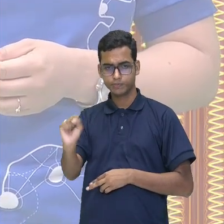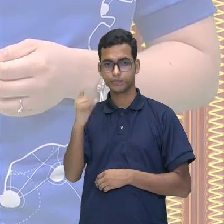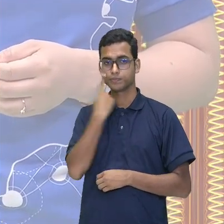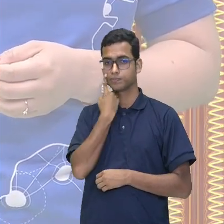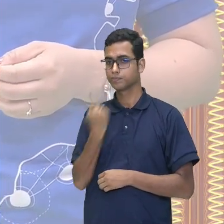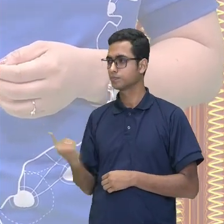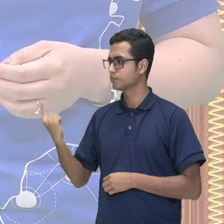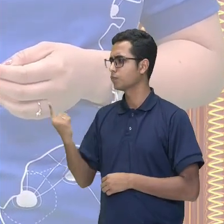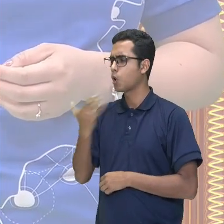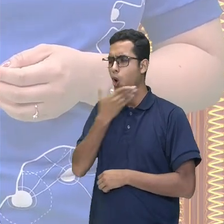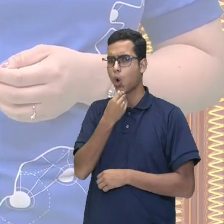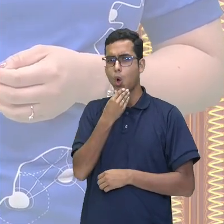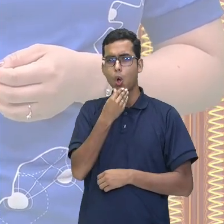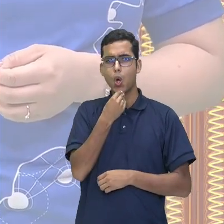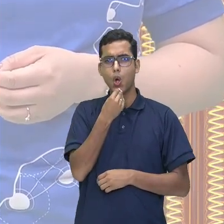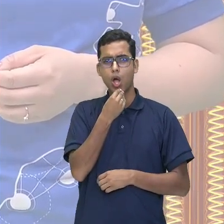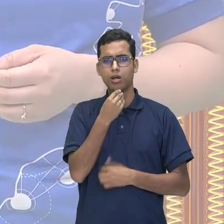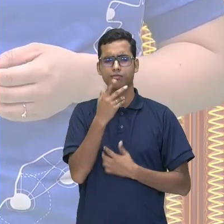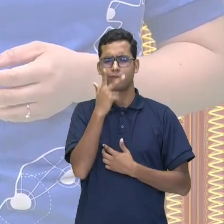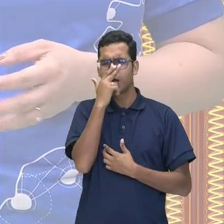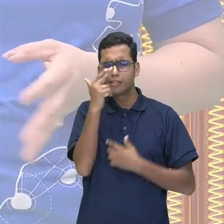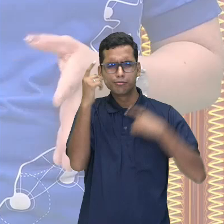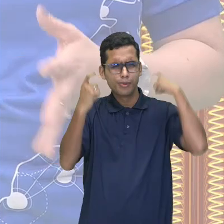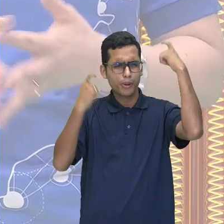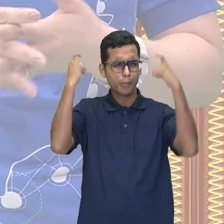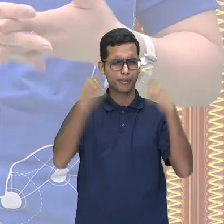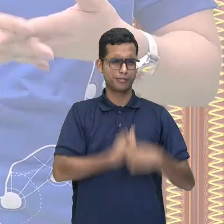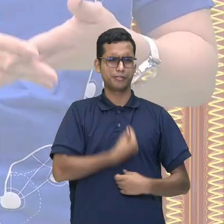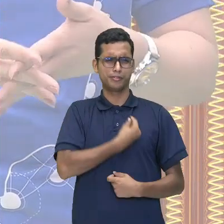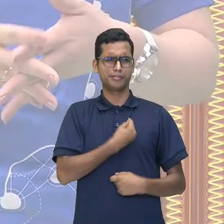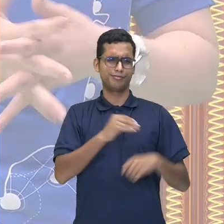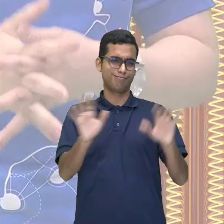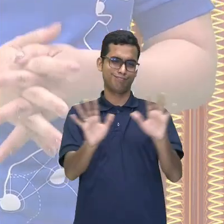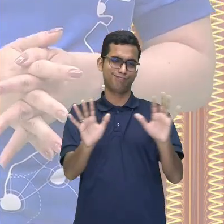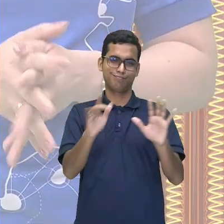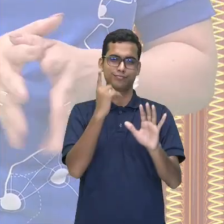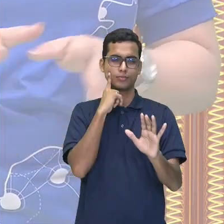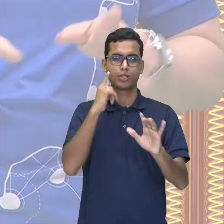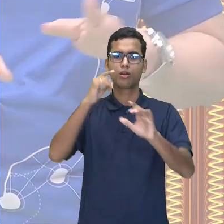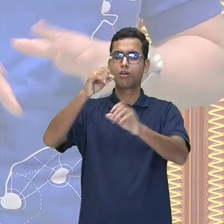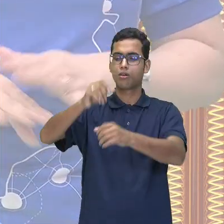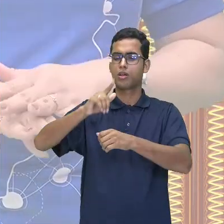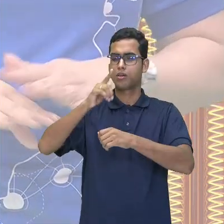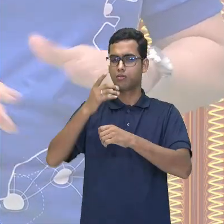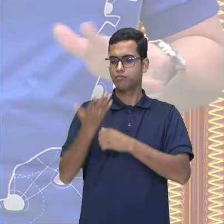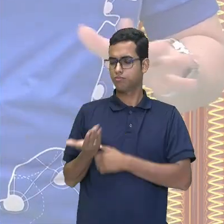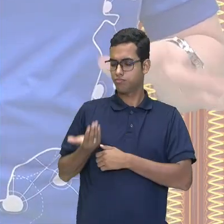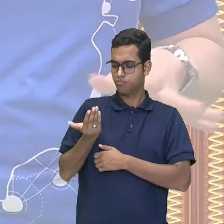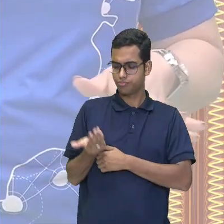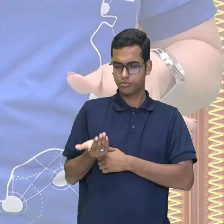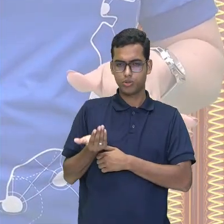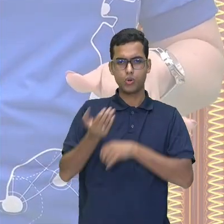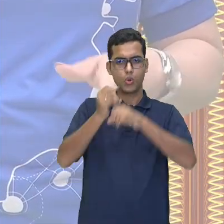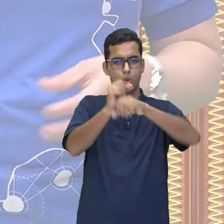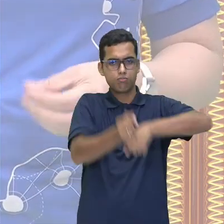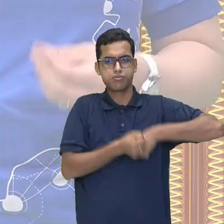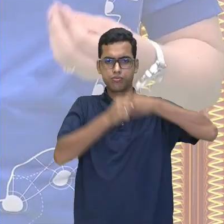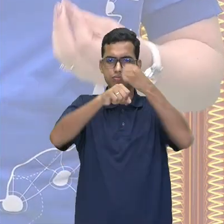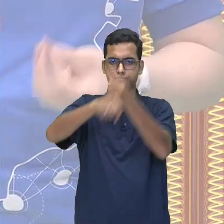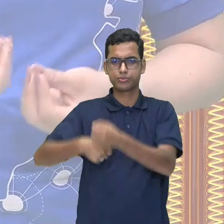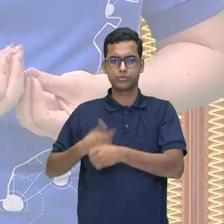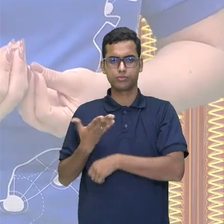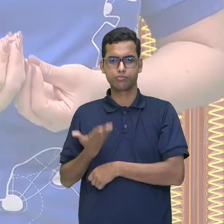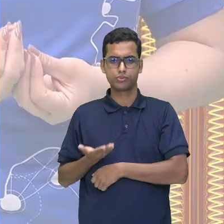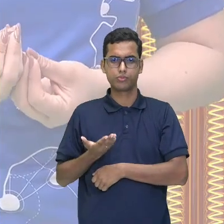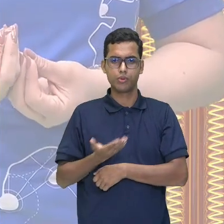esse homem muito preocupado com a vida, só que não, né? No rio e tal, ali, curtindo a paisagem.